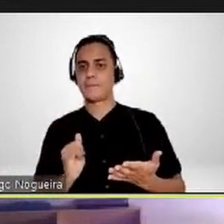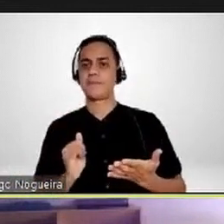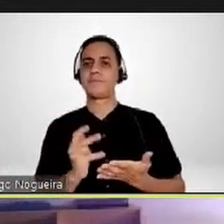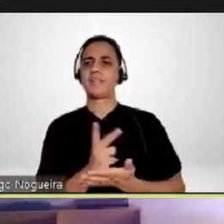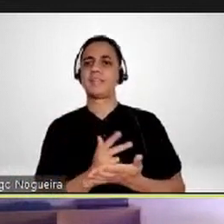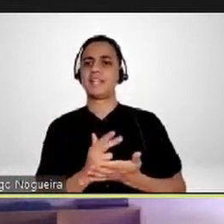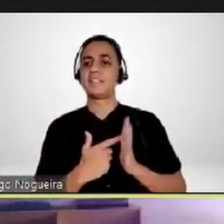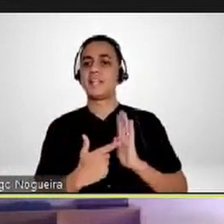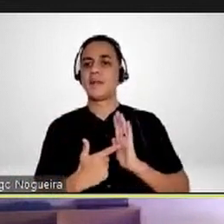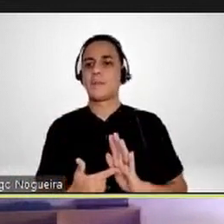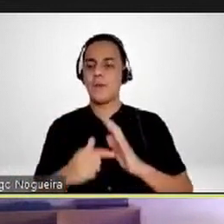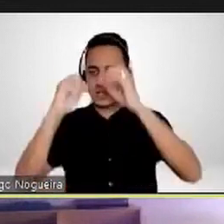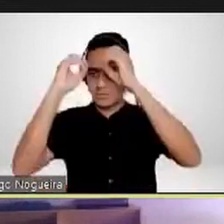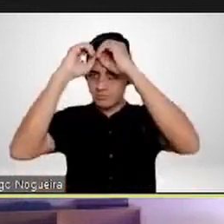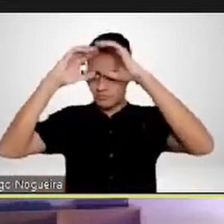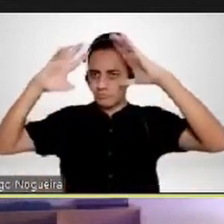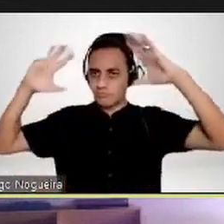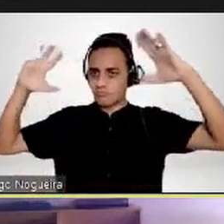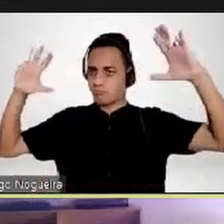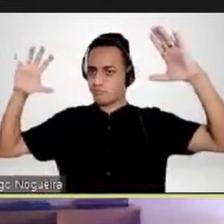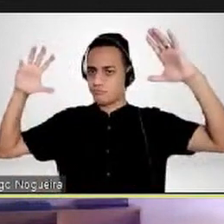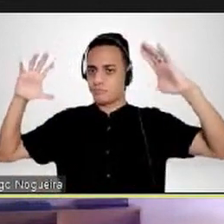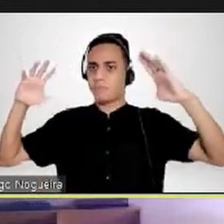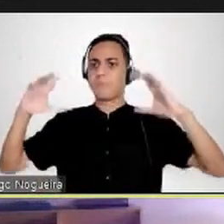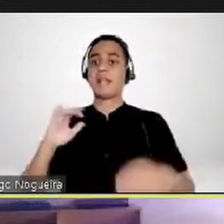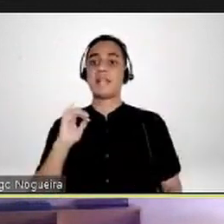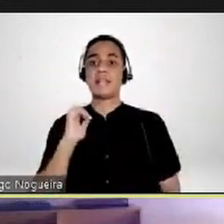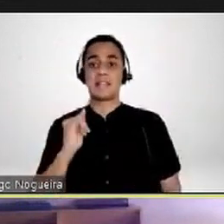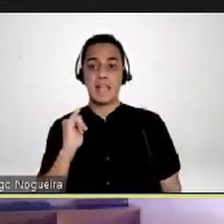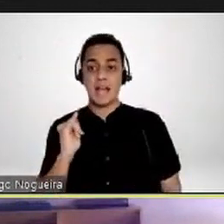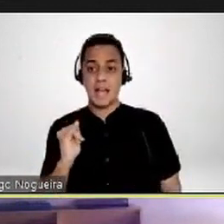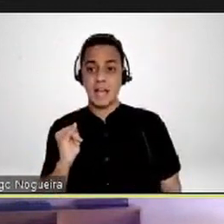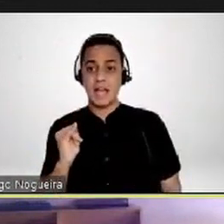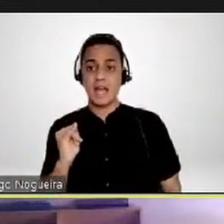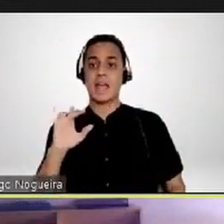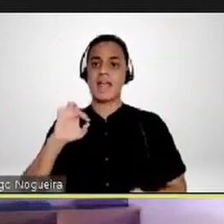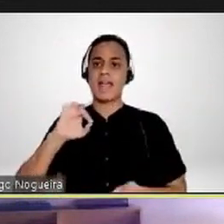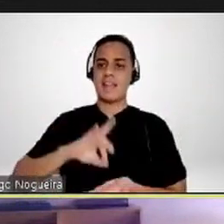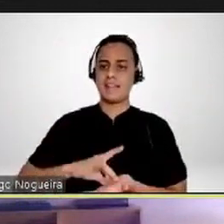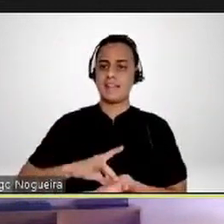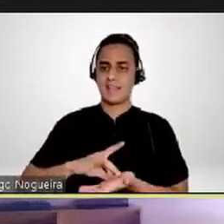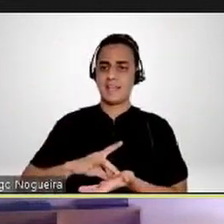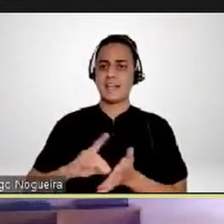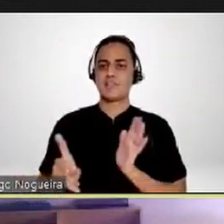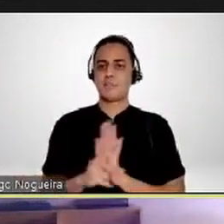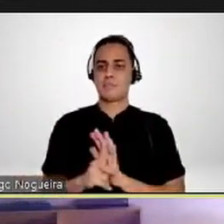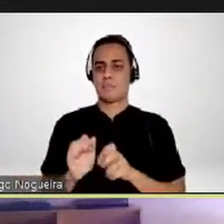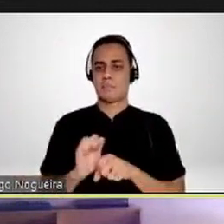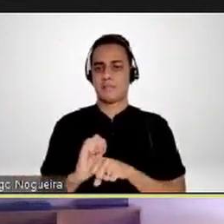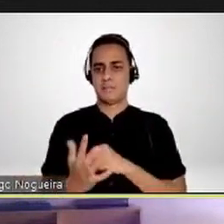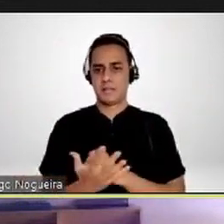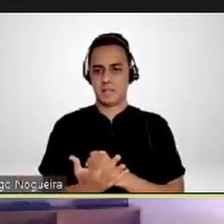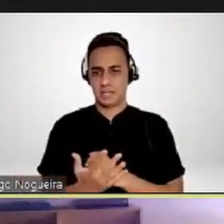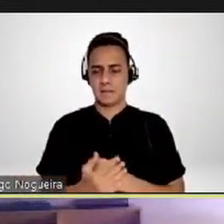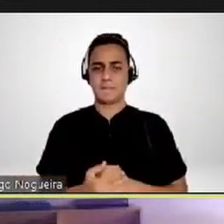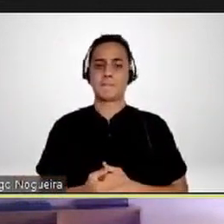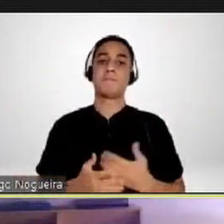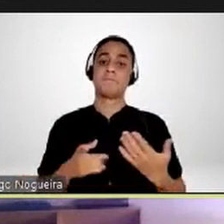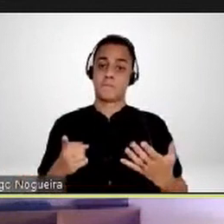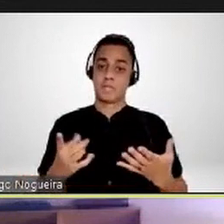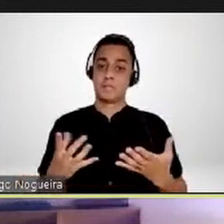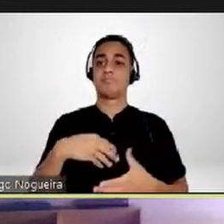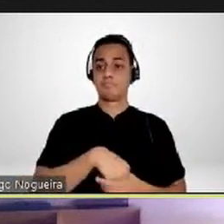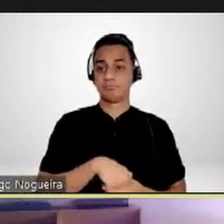né? Está mais afeito ao sonho, e a narrativa está mais afeita à realidade da pandemia. Então, essa é uma categoria na qual